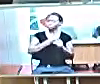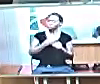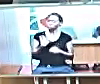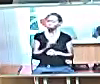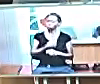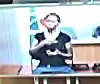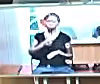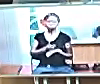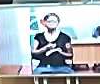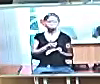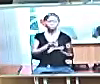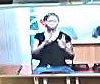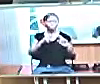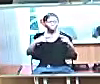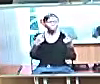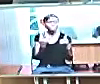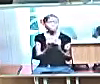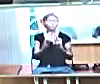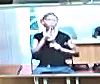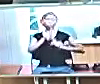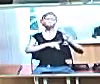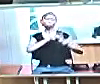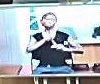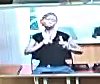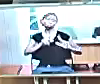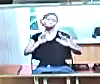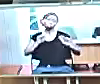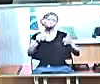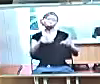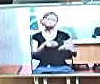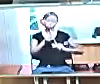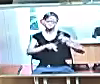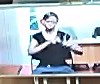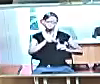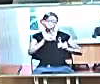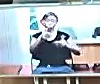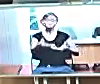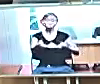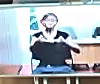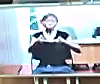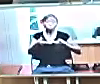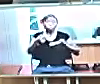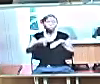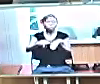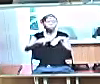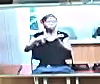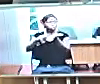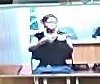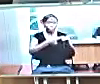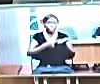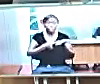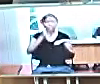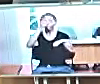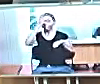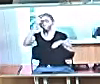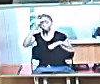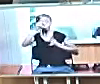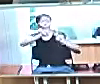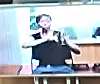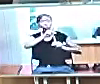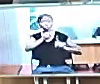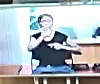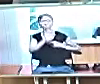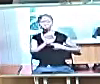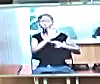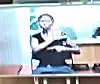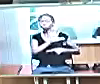sempre fazemos audiência pública nós estamos aqui convidando o povo do estado de